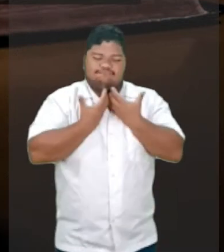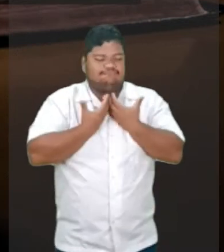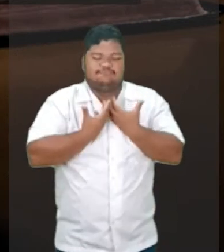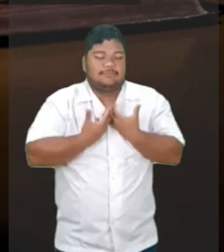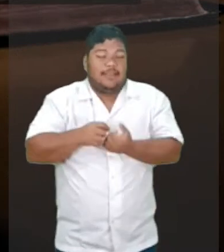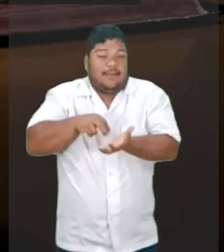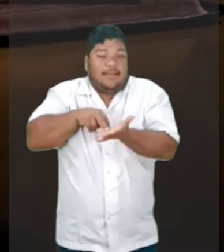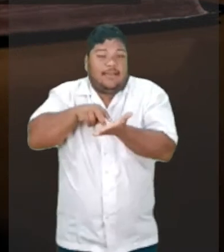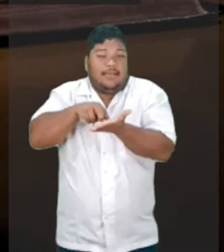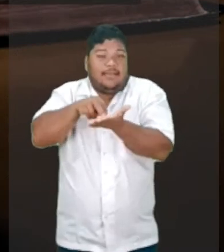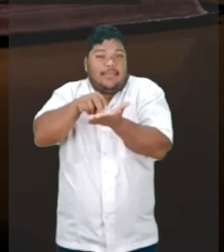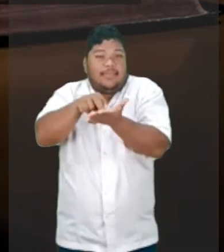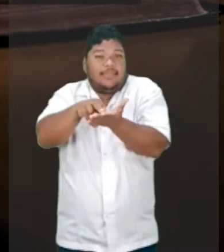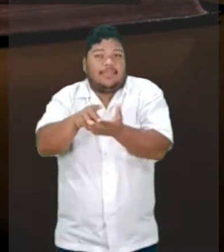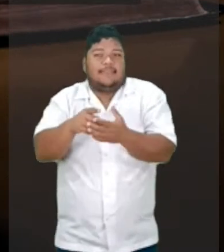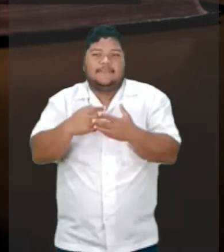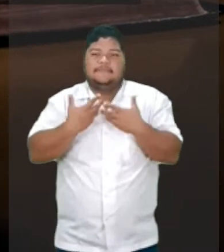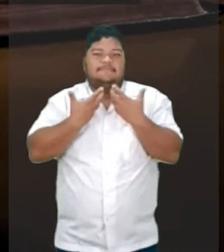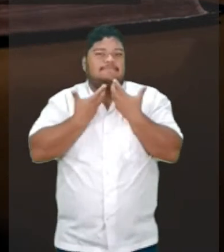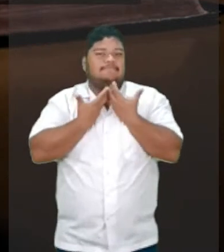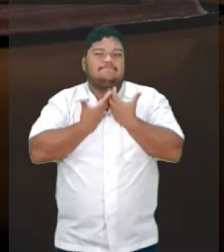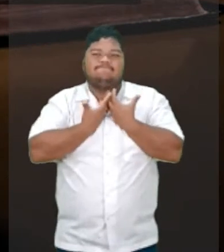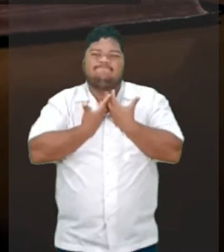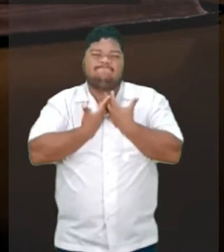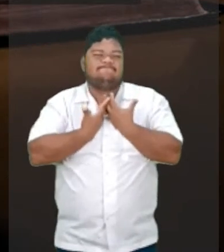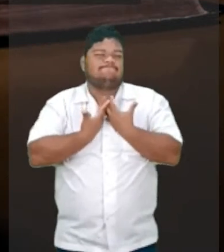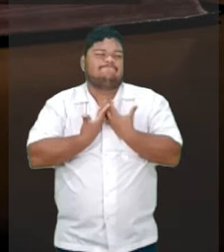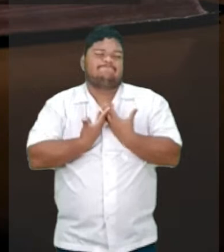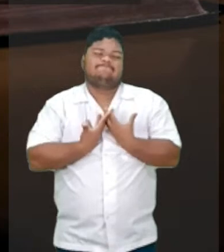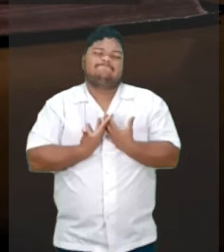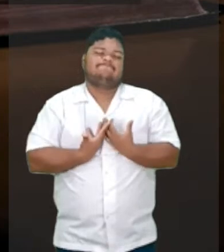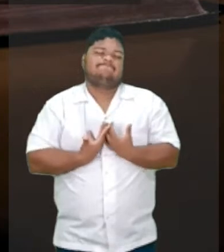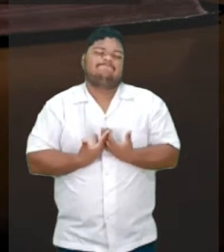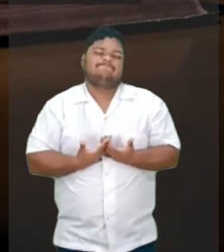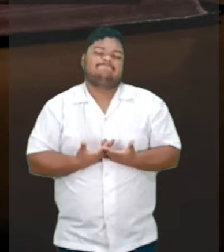exaustos, andam e não se cansam.